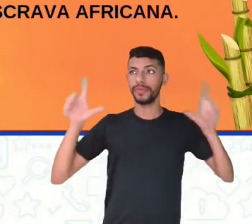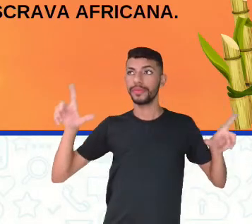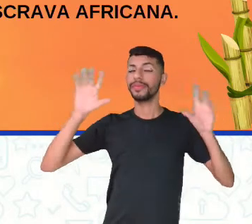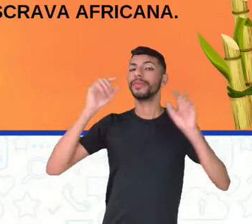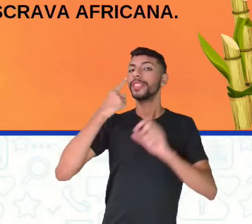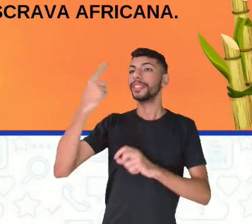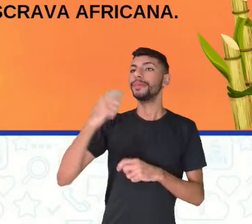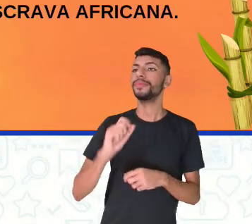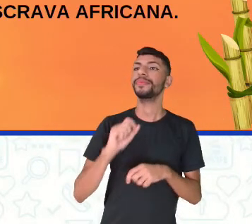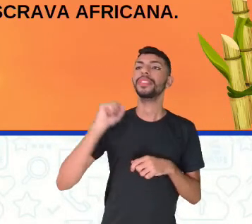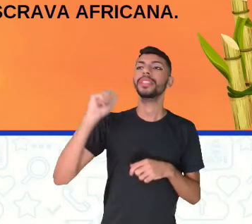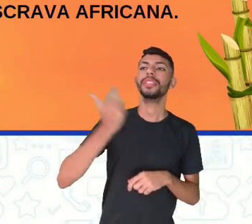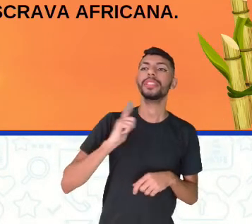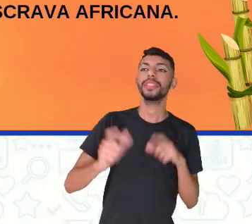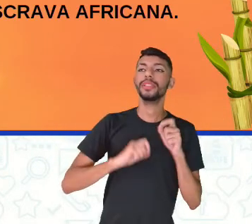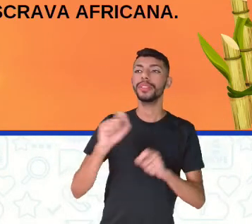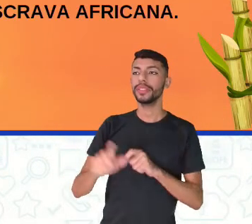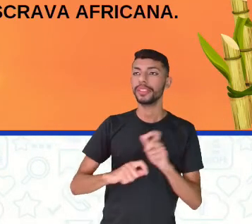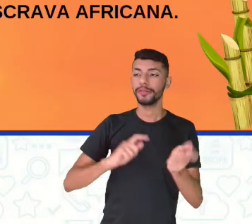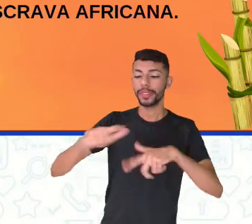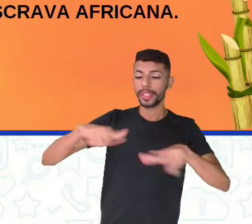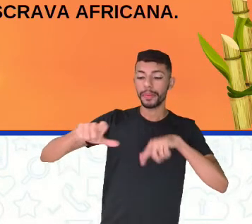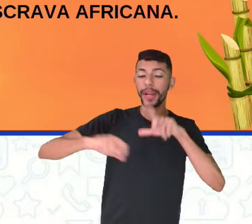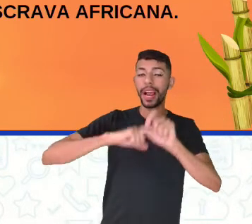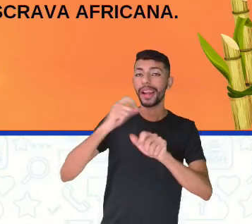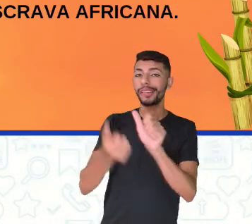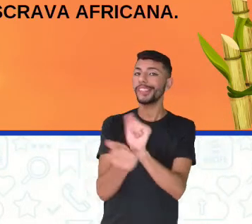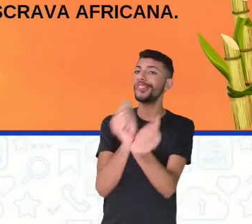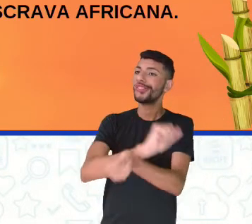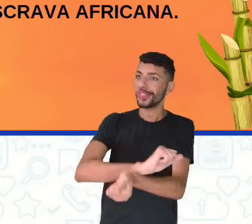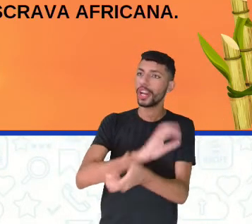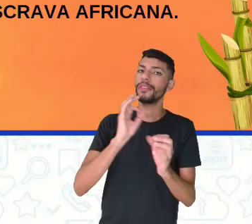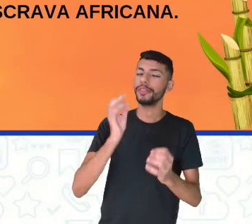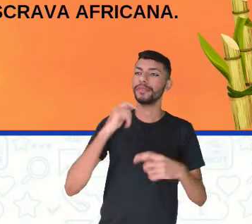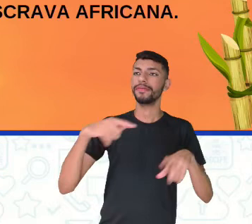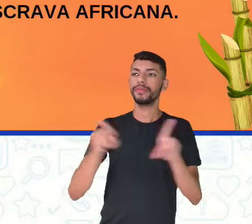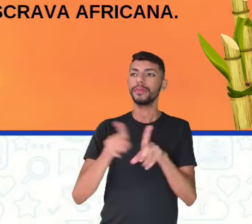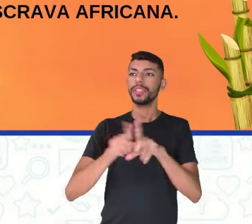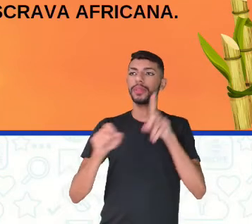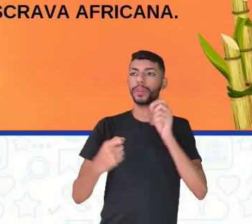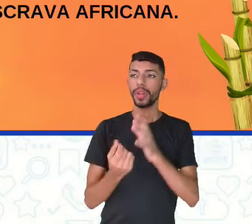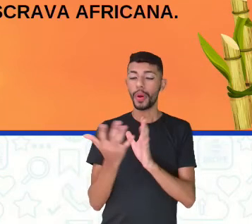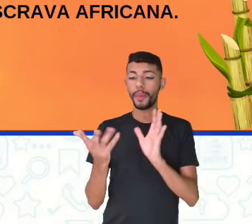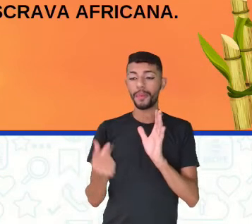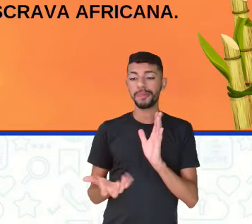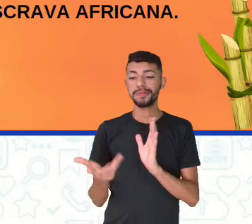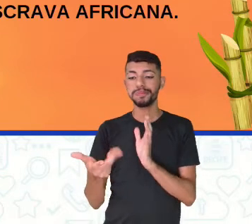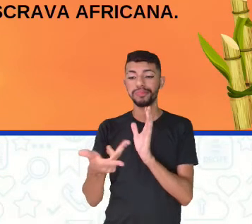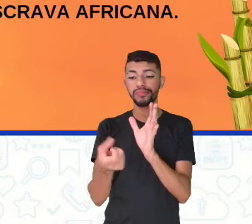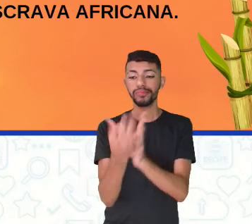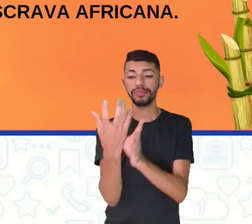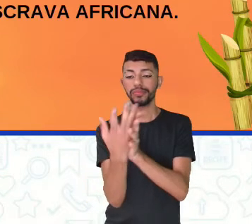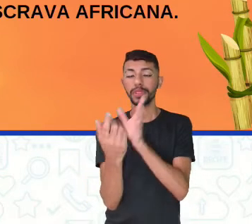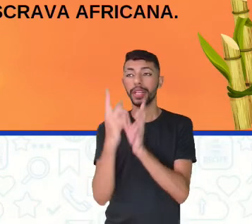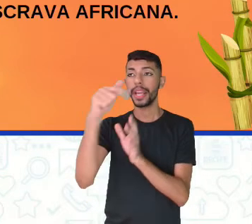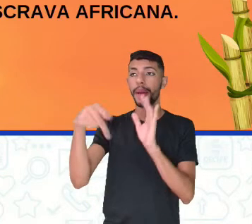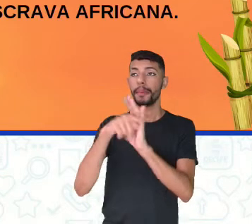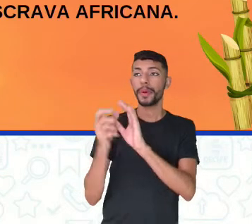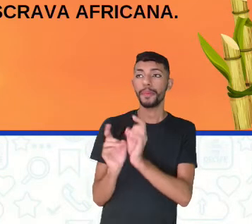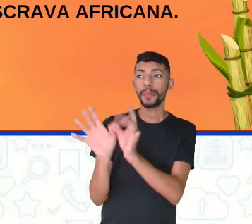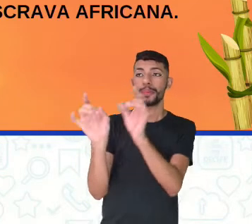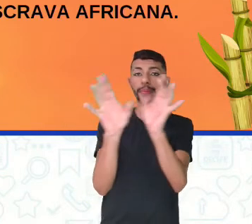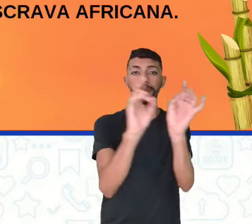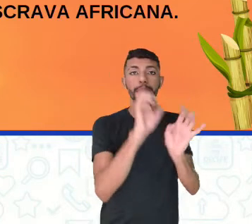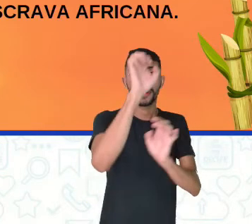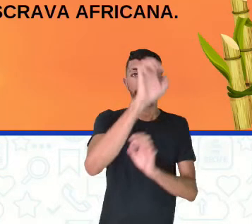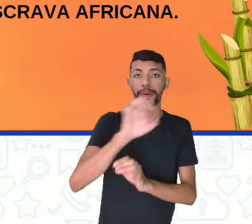vez, a mão de obra vai ser o quê? A escrava, né? E a produção direcionada lá ao mercado